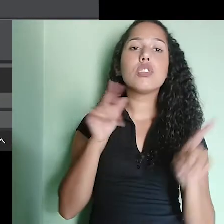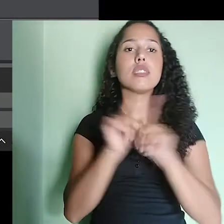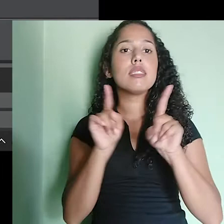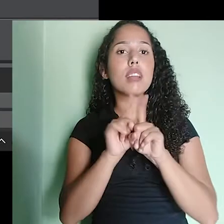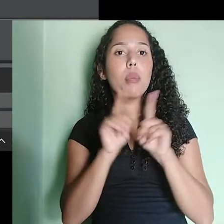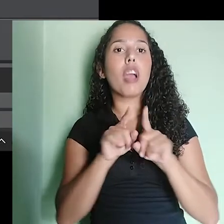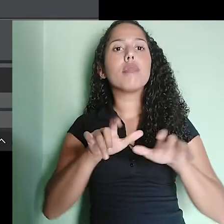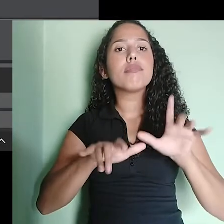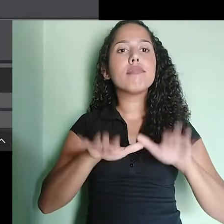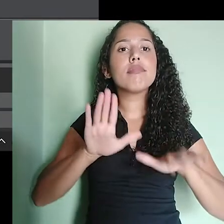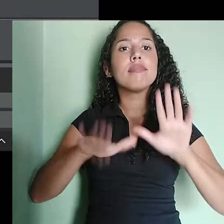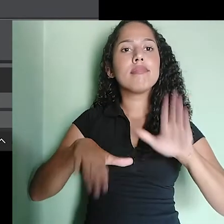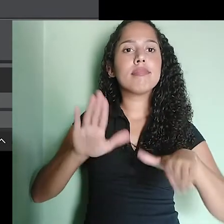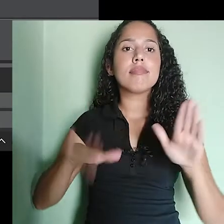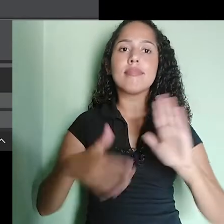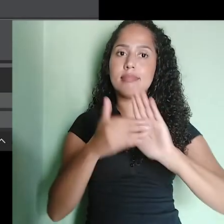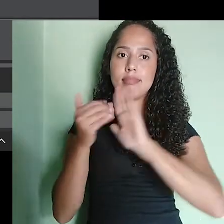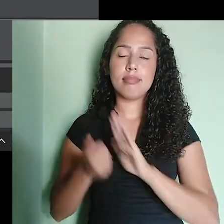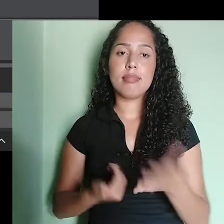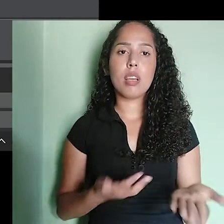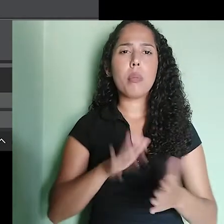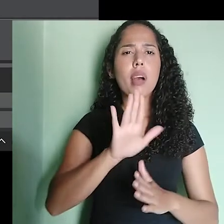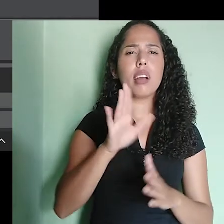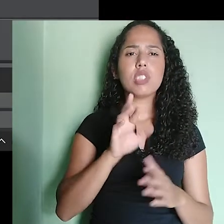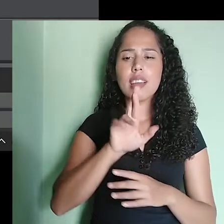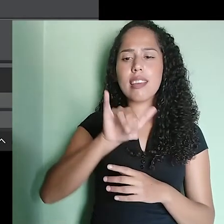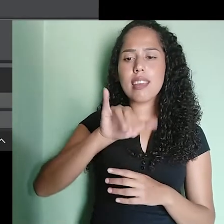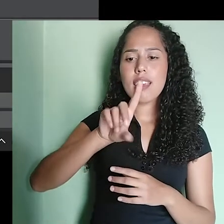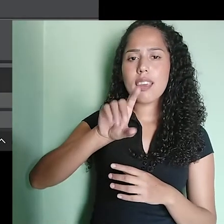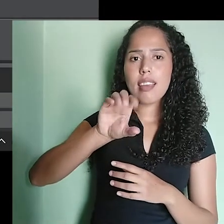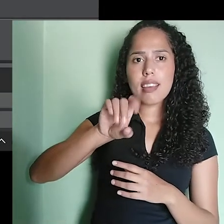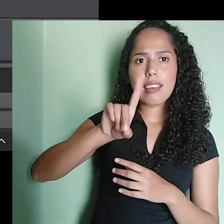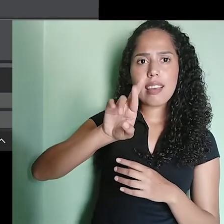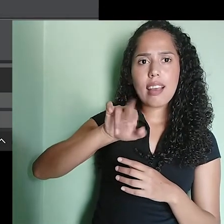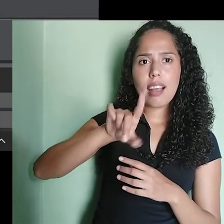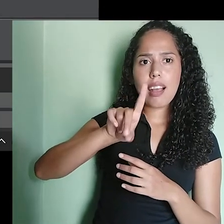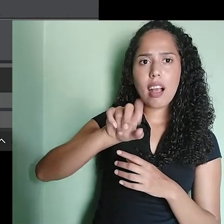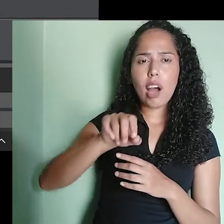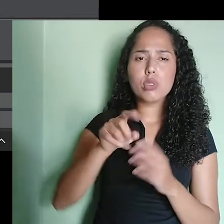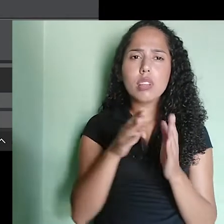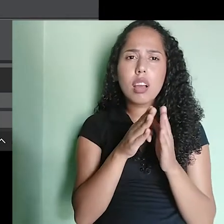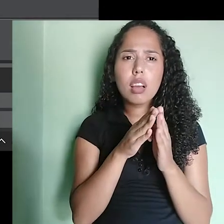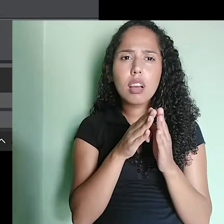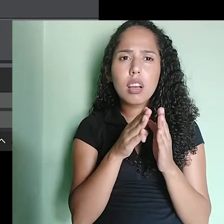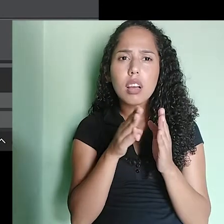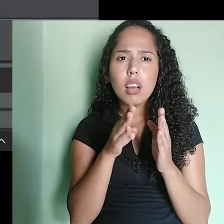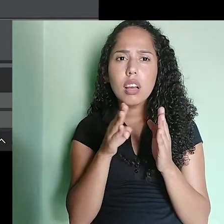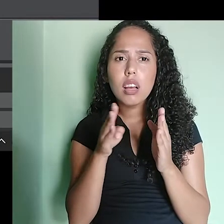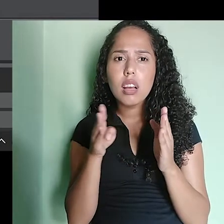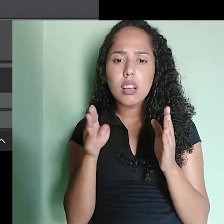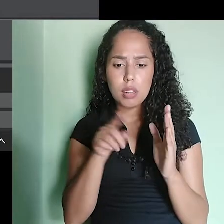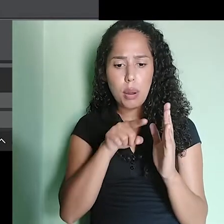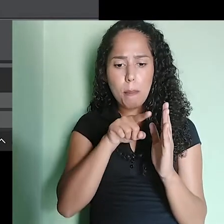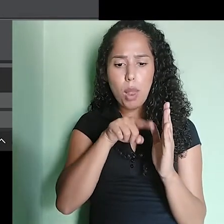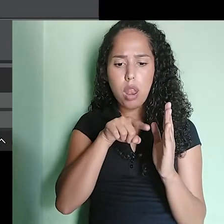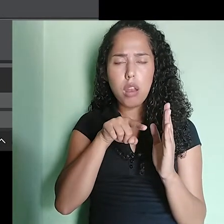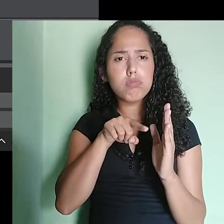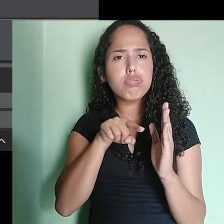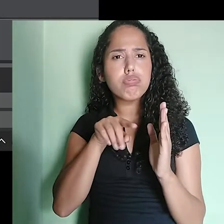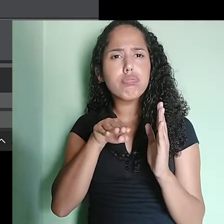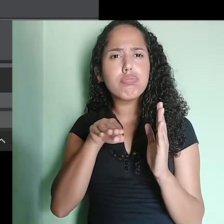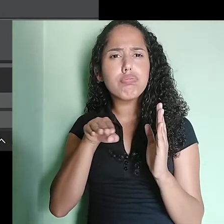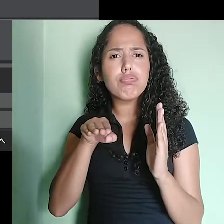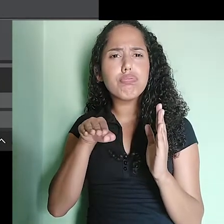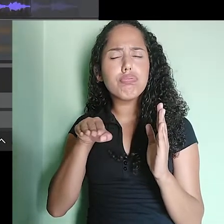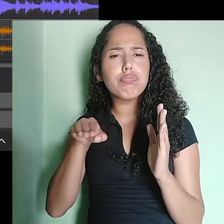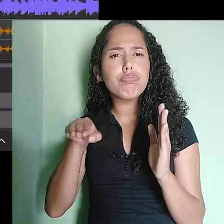no Ricardo, repare que eu tenho aqui, ó, um espaço que foi gravado, mas não tem sinal, tá? Eu paro aqui a minha barra de tempo, aumento